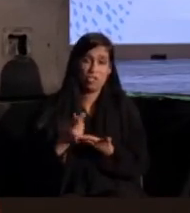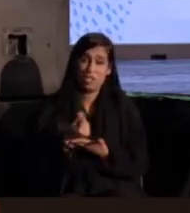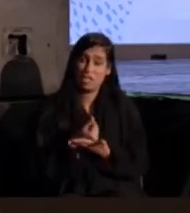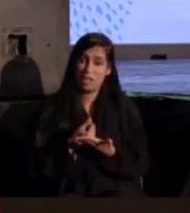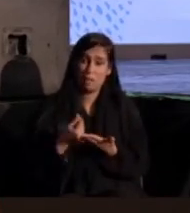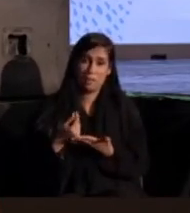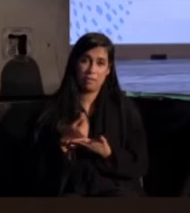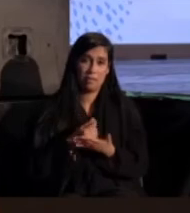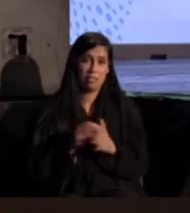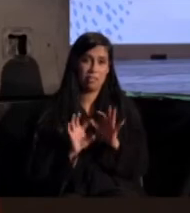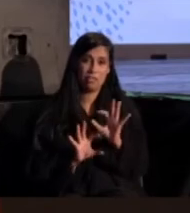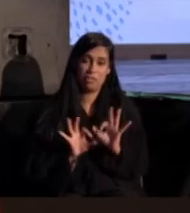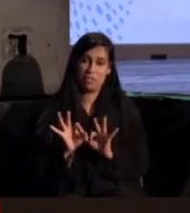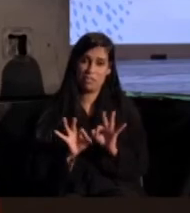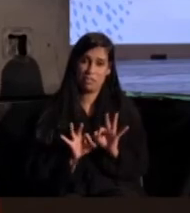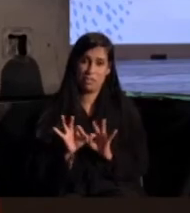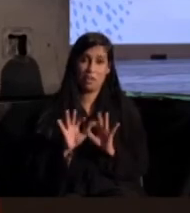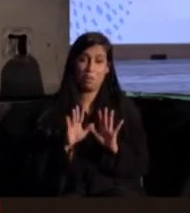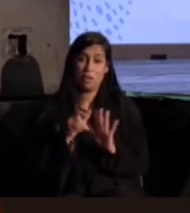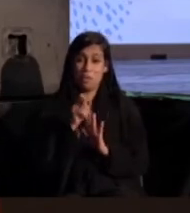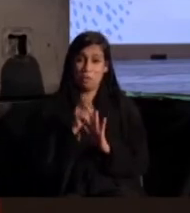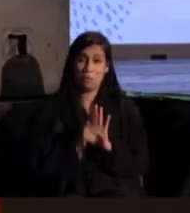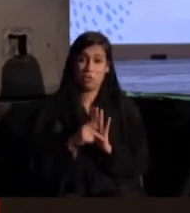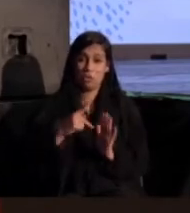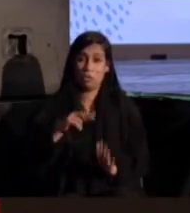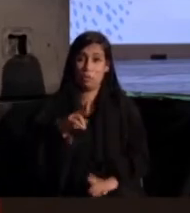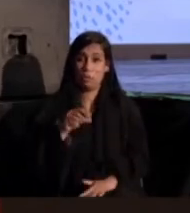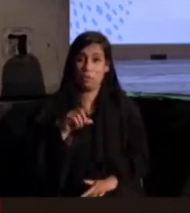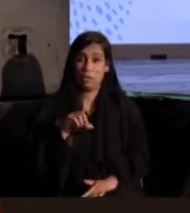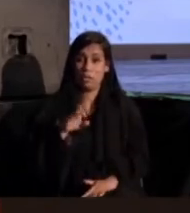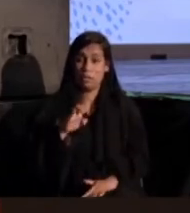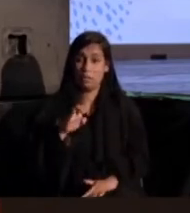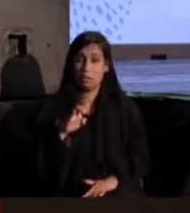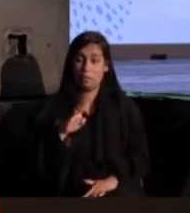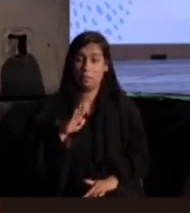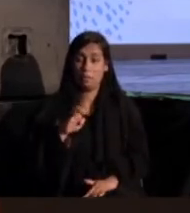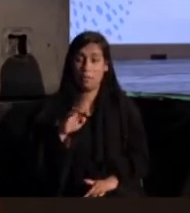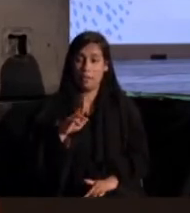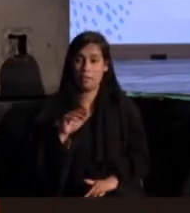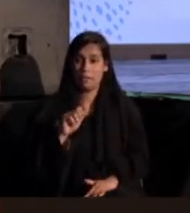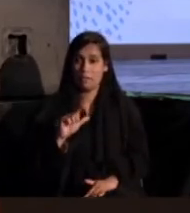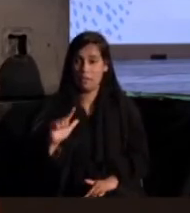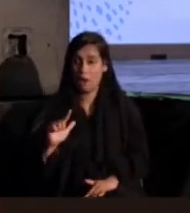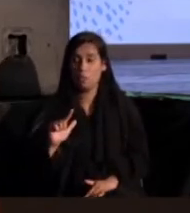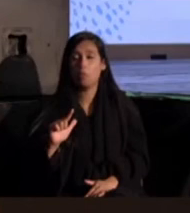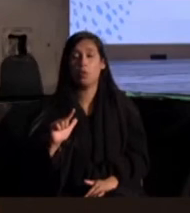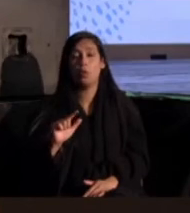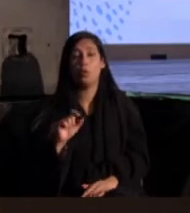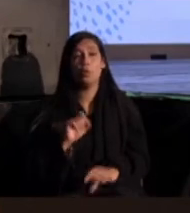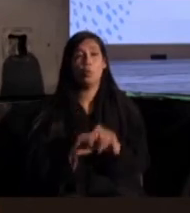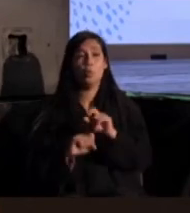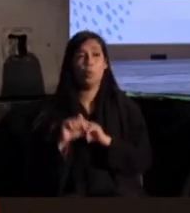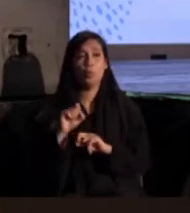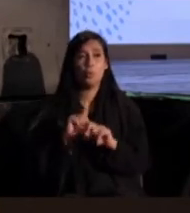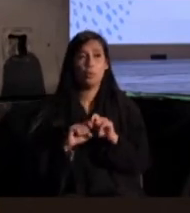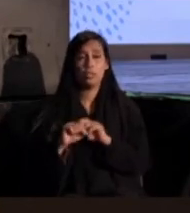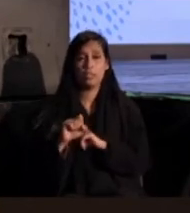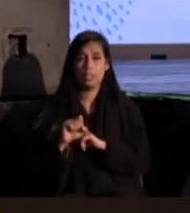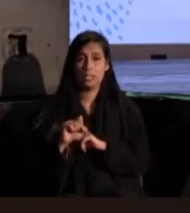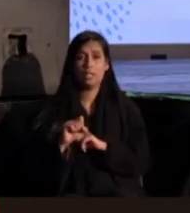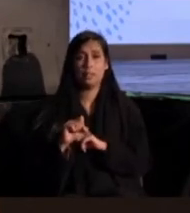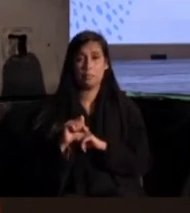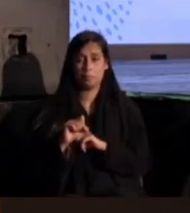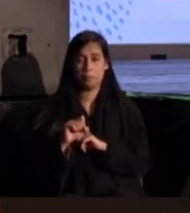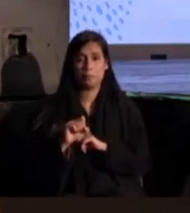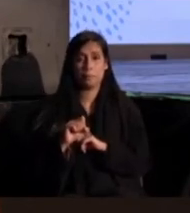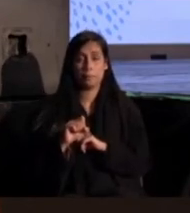se organizar. Mas no projeto neoliberal, o que o capitalismo produziria? Para passar aqui,